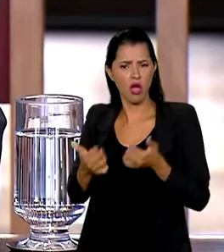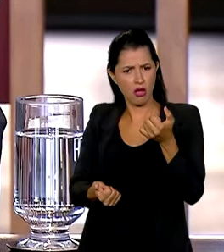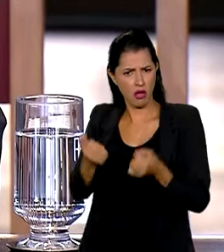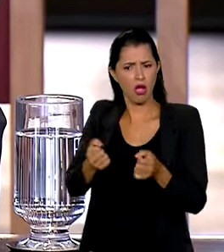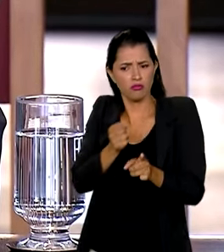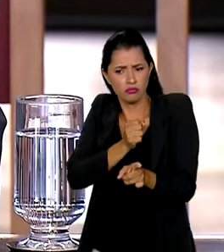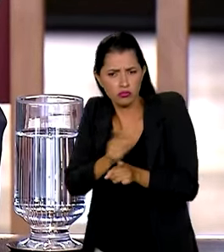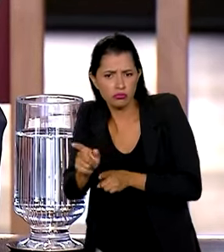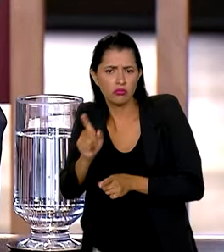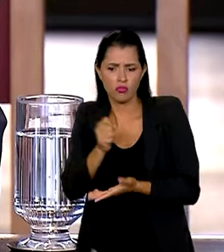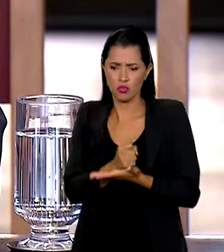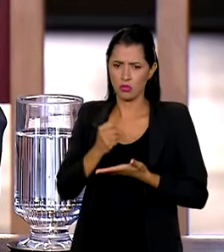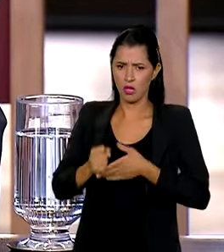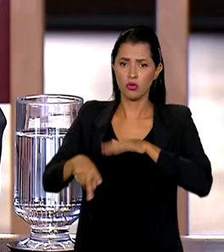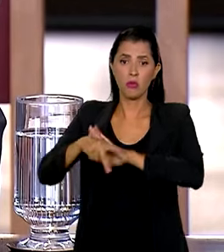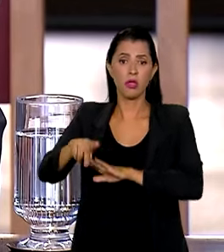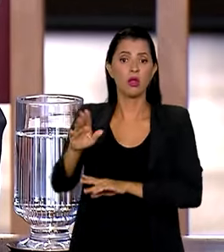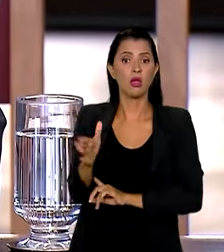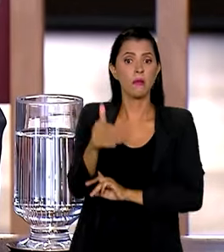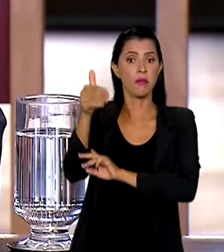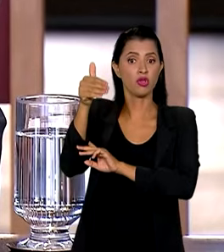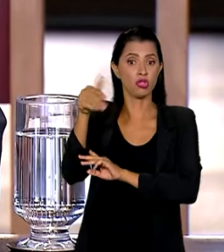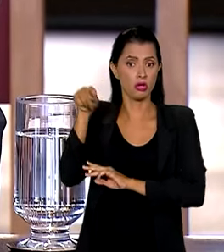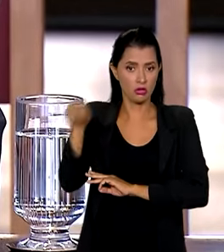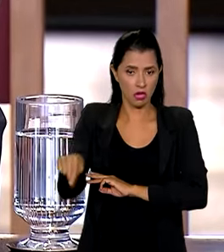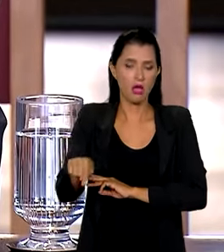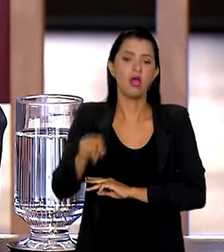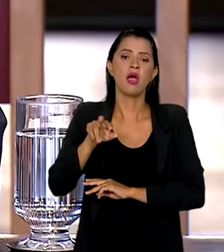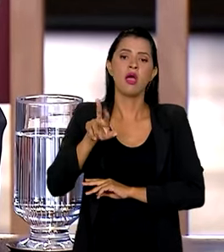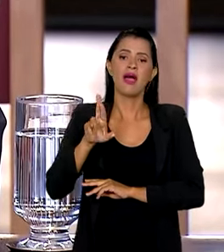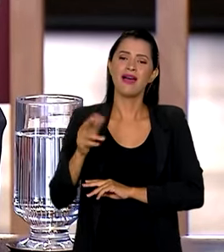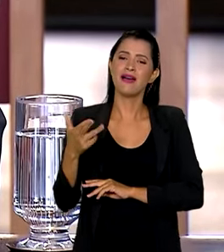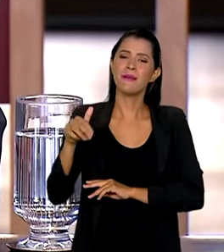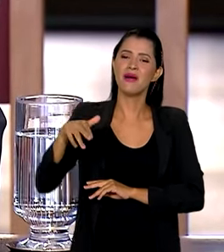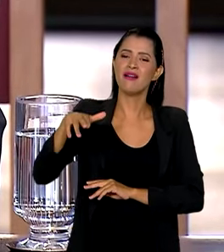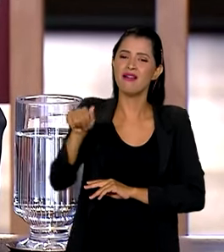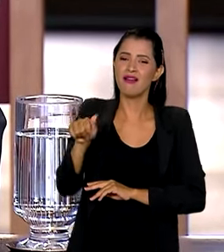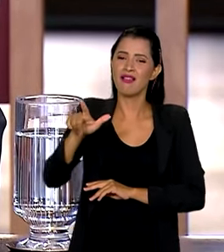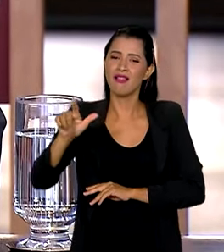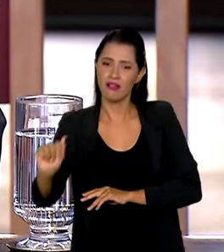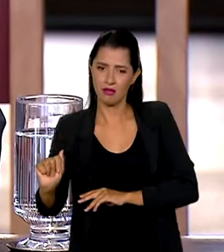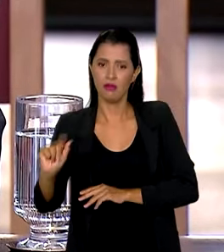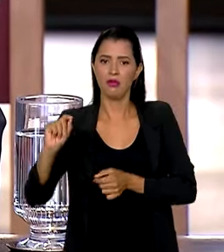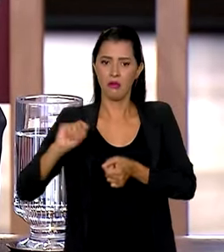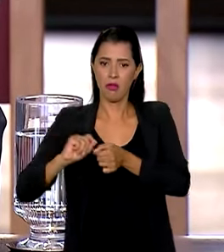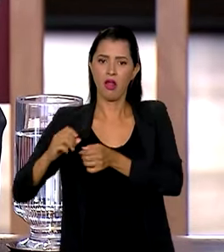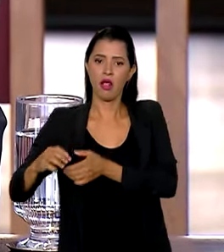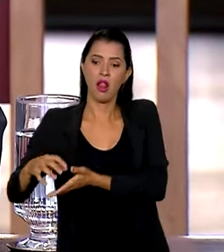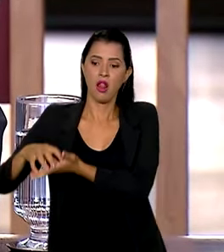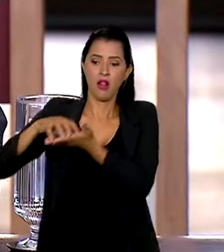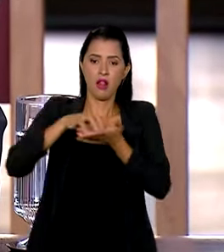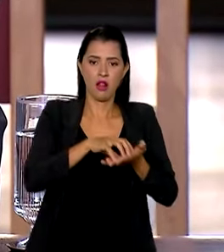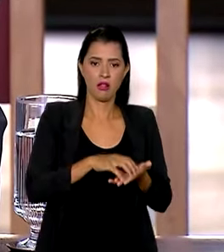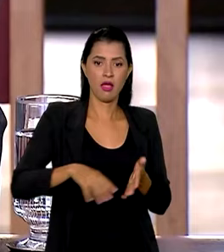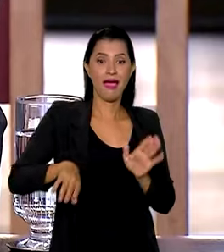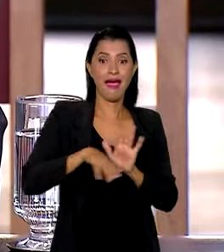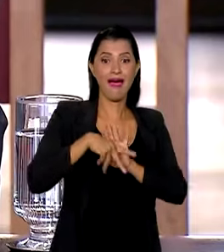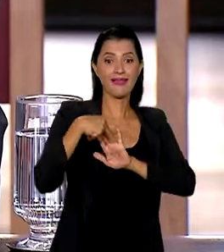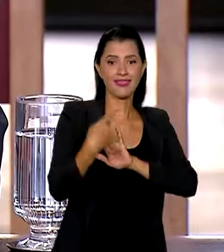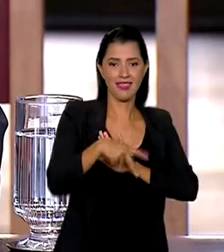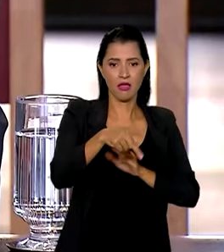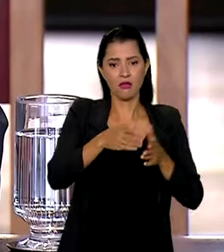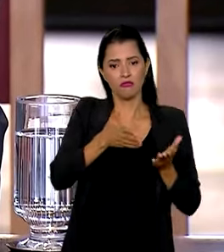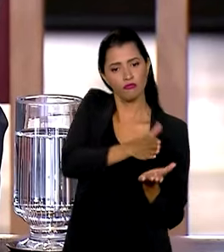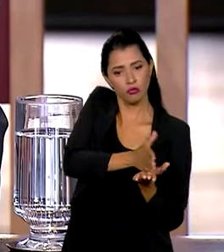contratados e alugados pela Embaixada do Brasil em ramala para fazer esse transporte até o ponto de fronteira e